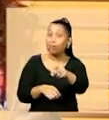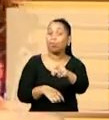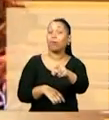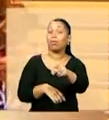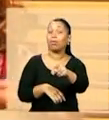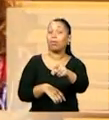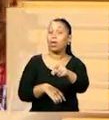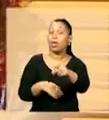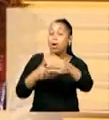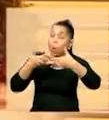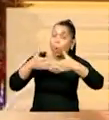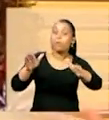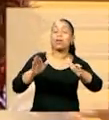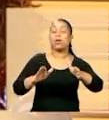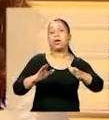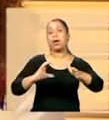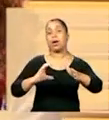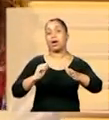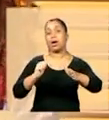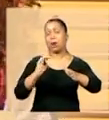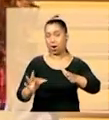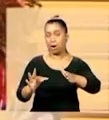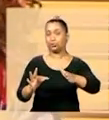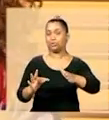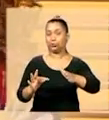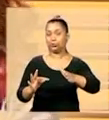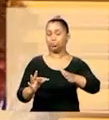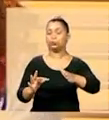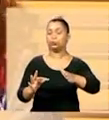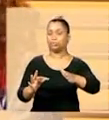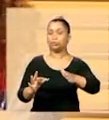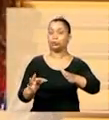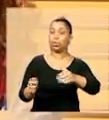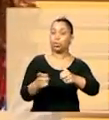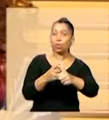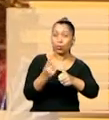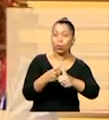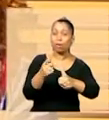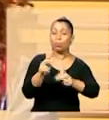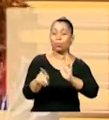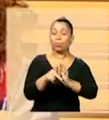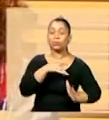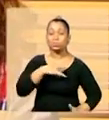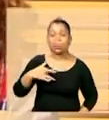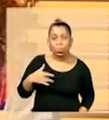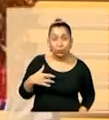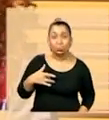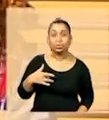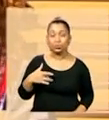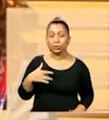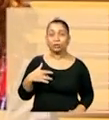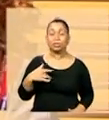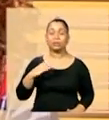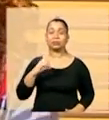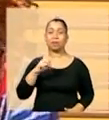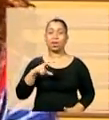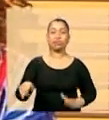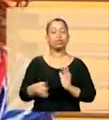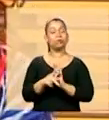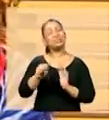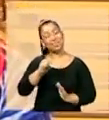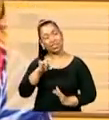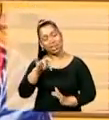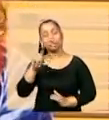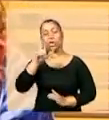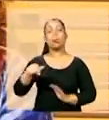empregador dê abertura na comunicação de acidente de trabalho. Então, um é um instrumento da saúde, o instrumento do Sereste